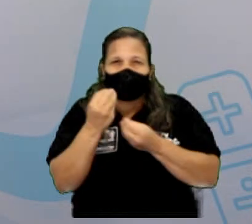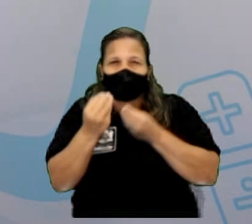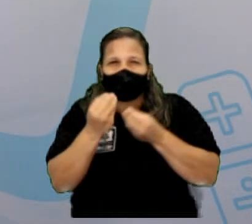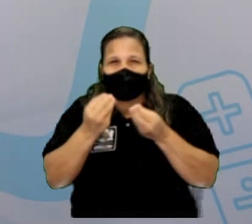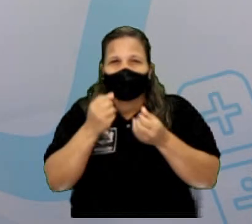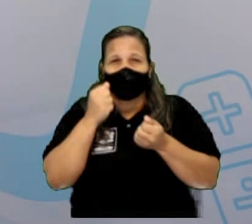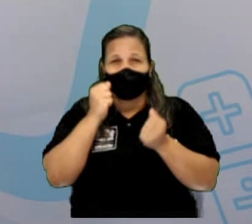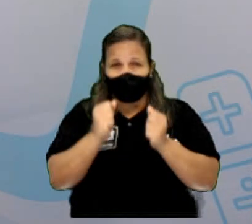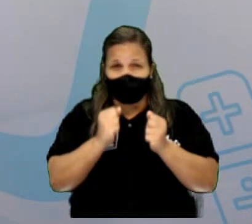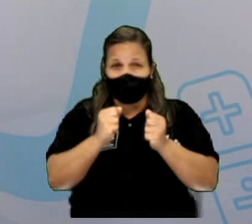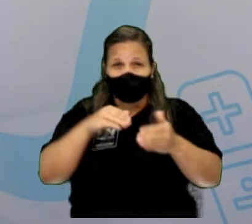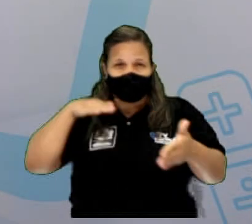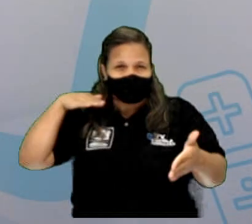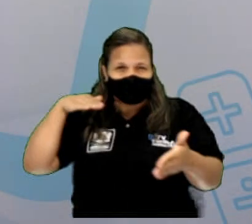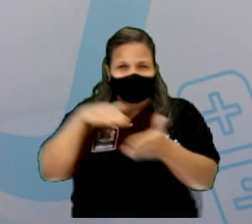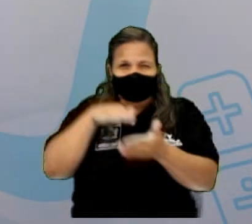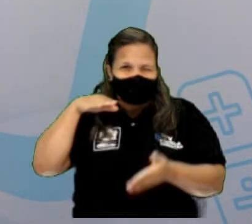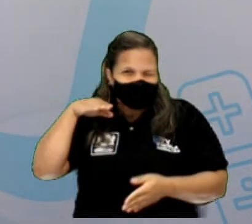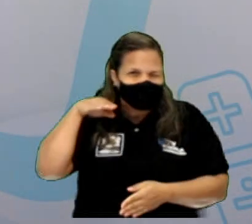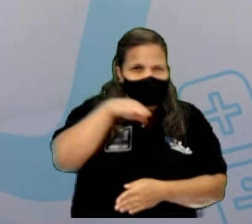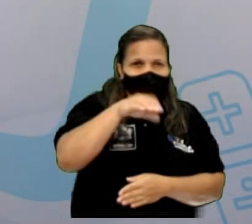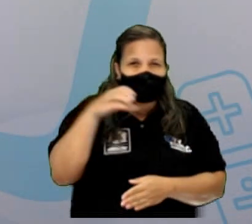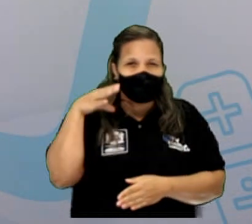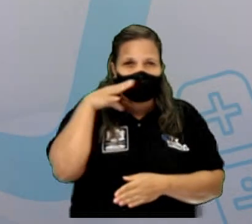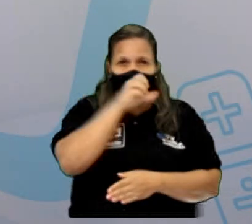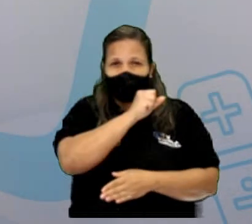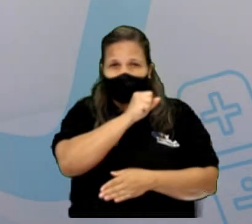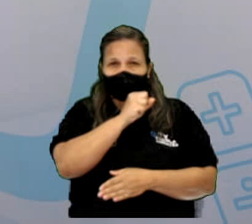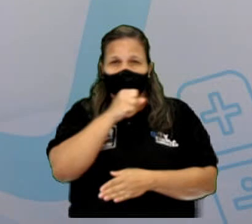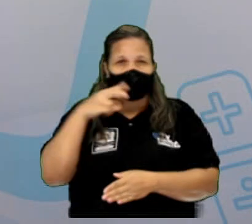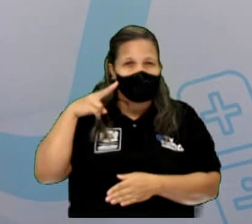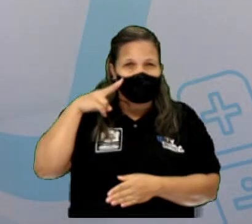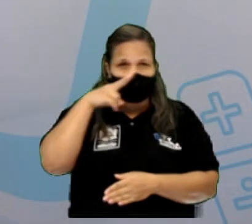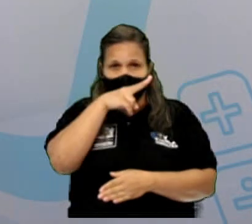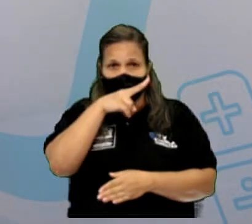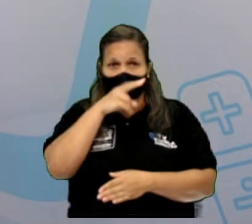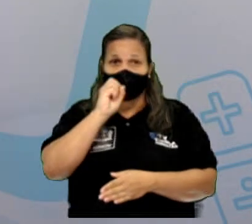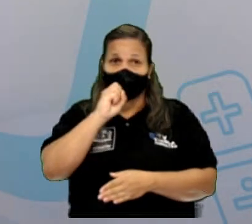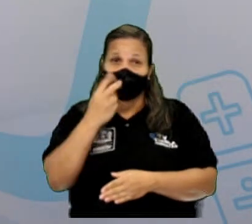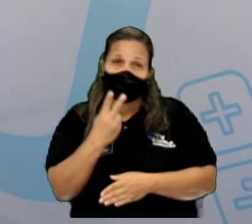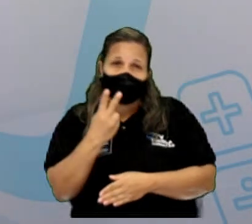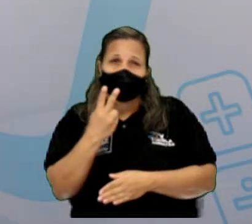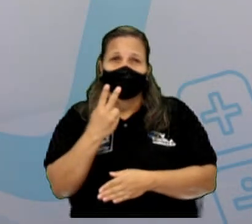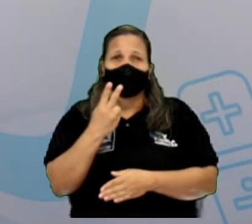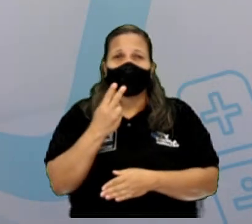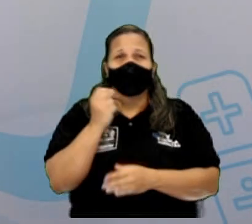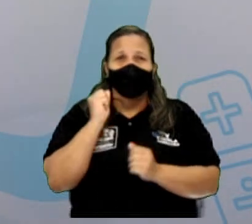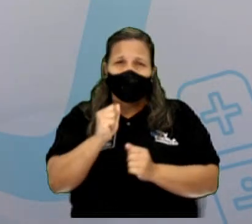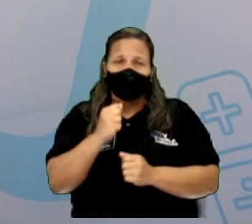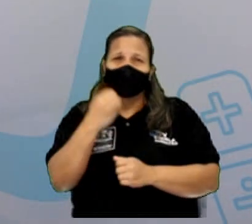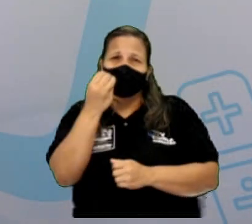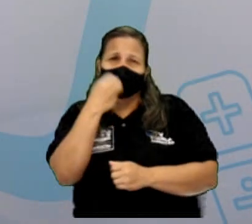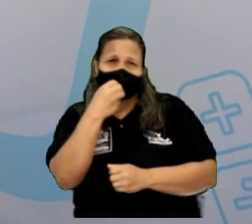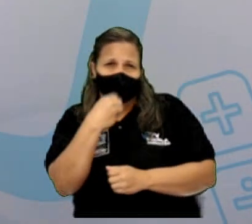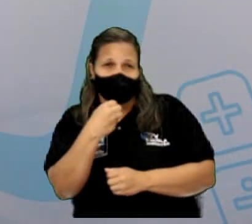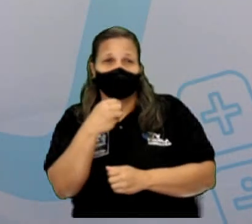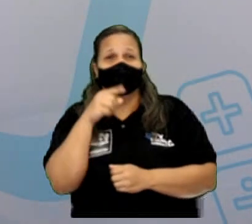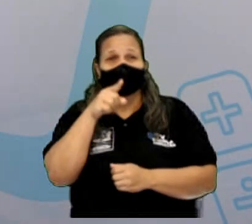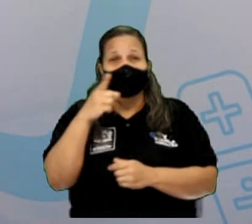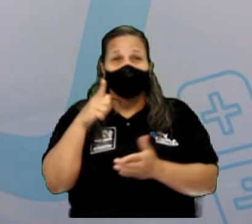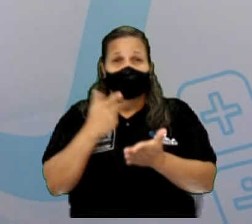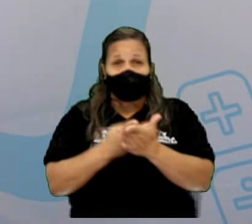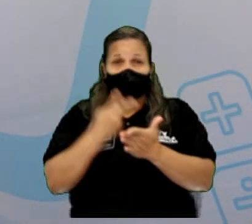ele decidiu chutar de bico e realizou a técnica de forma tão precisa que no exemplo em questão foi até gol, foi de uma semifinal da